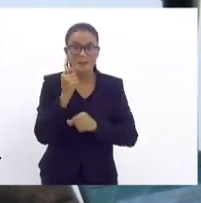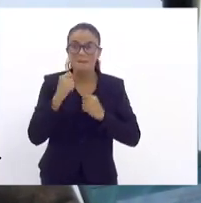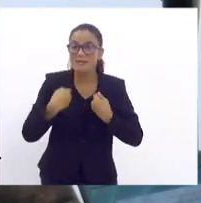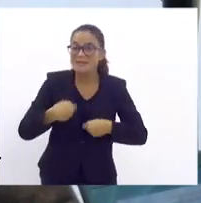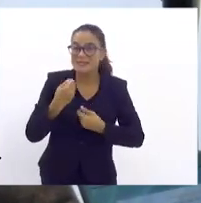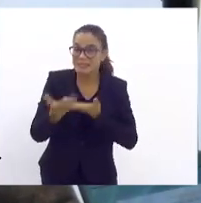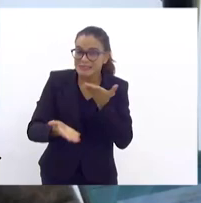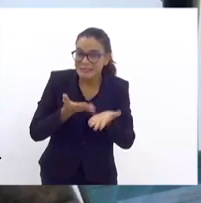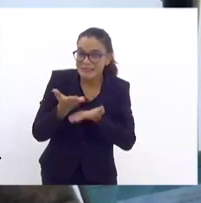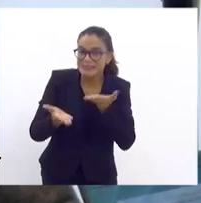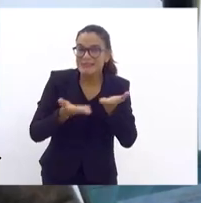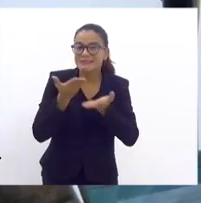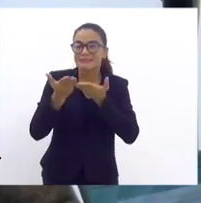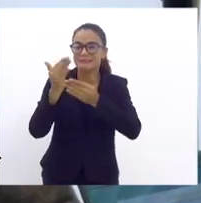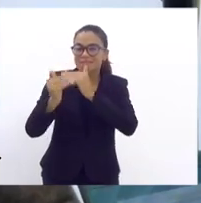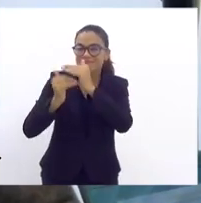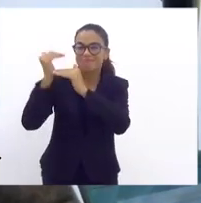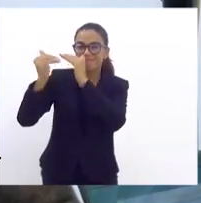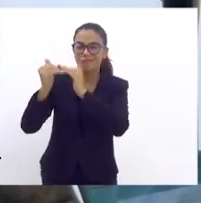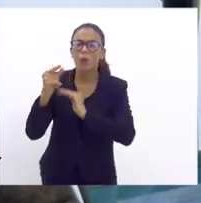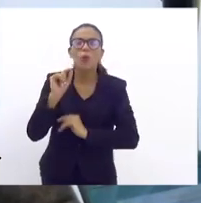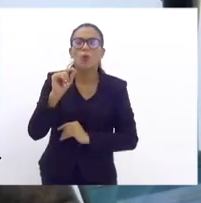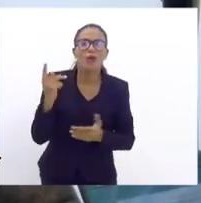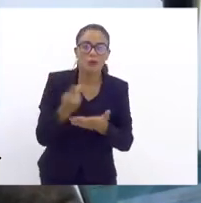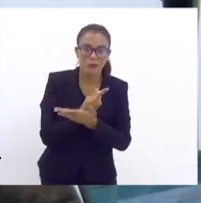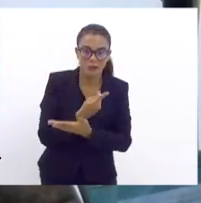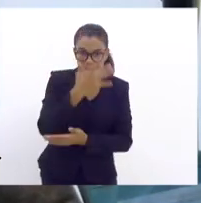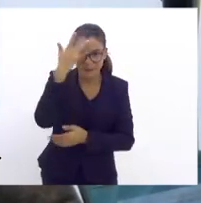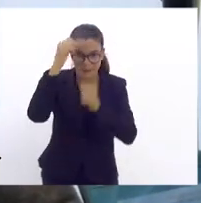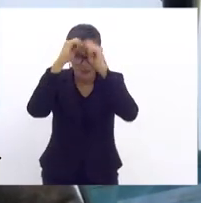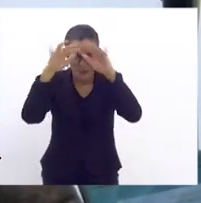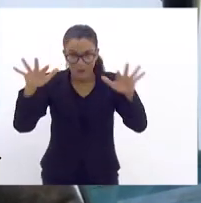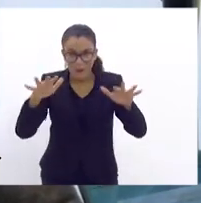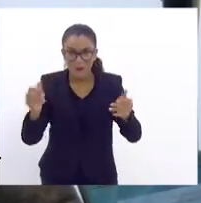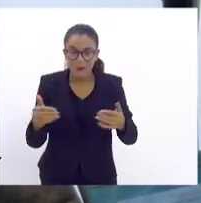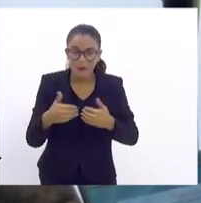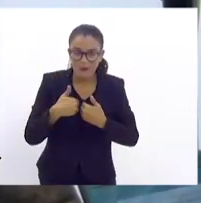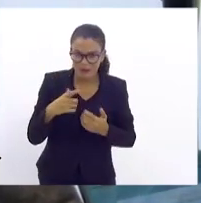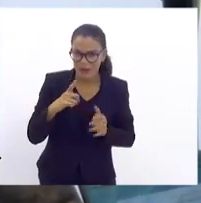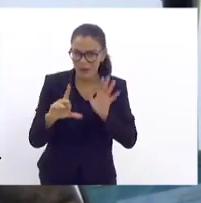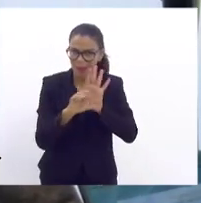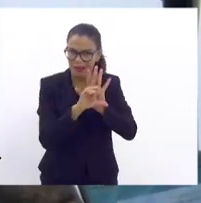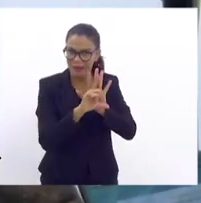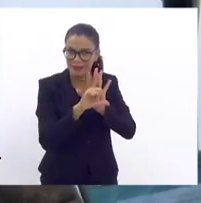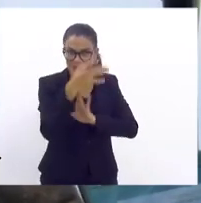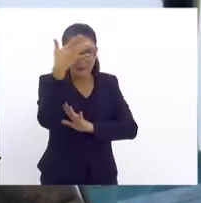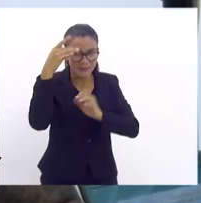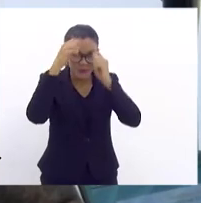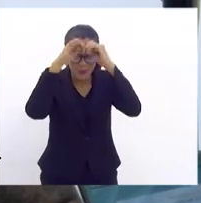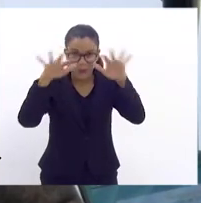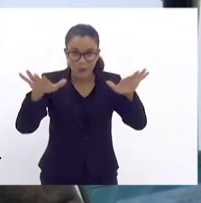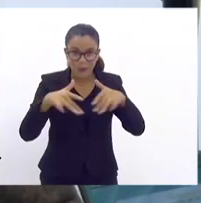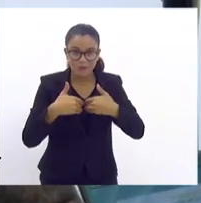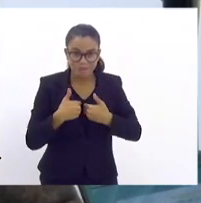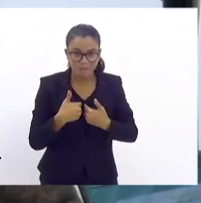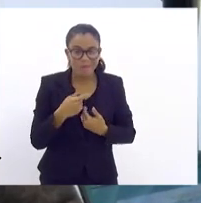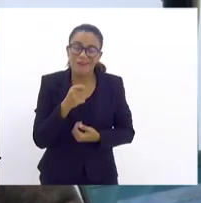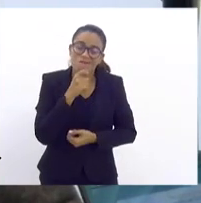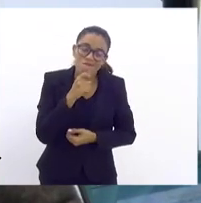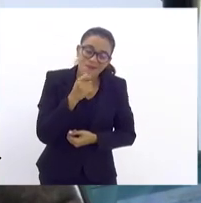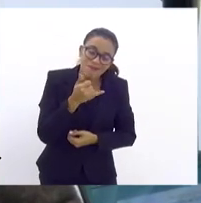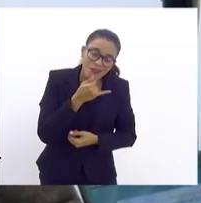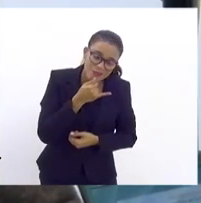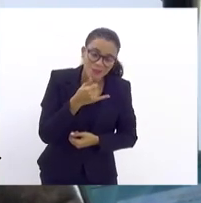ele precisa desenvolver porque assim o que que o que que a pessoa com autismo Hoje existe uma lei da pessoa com autismo que ela não ela infelizmente ela não é